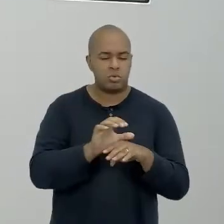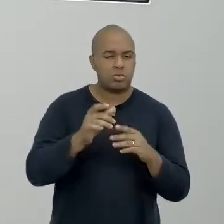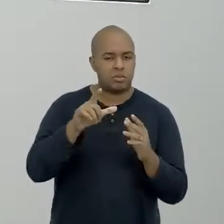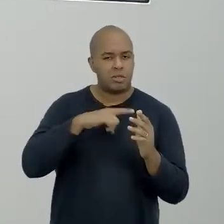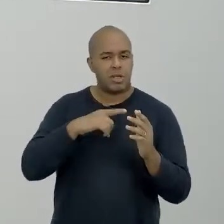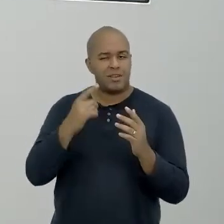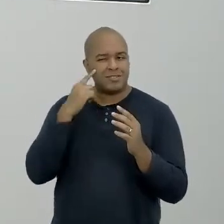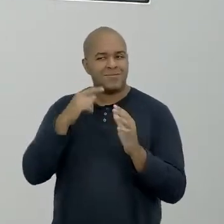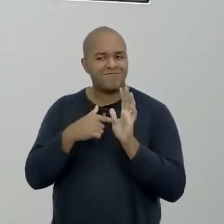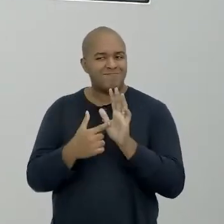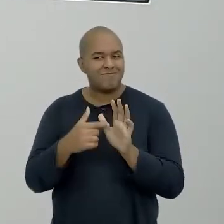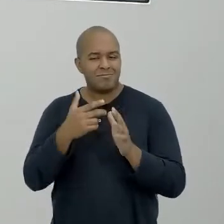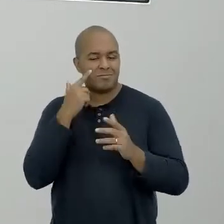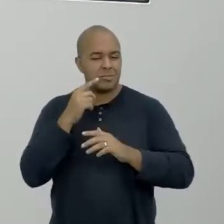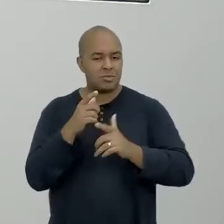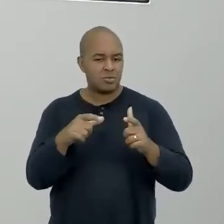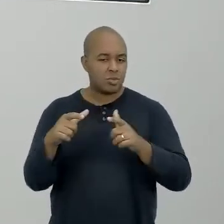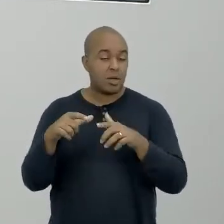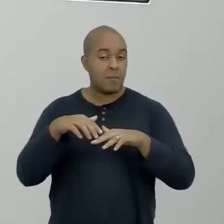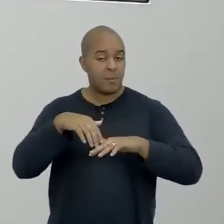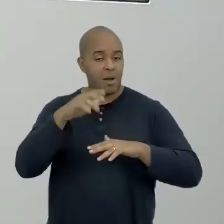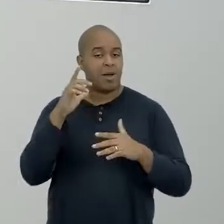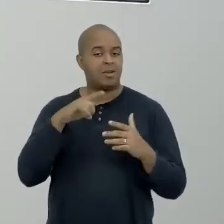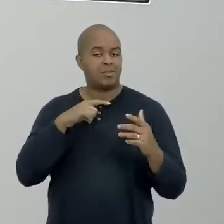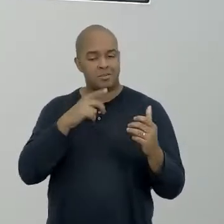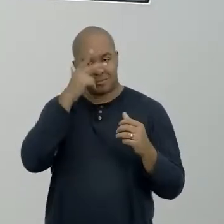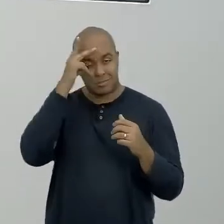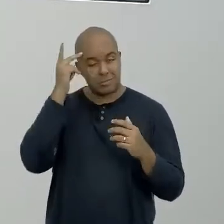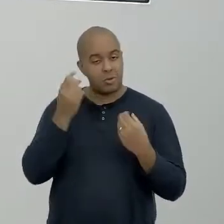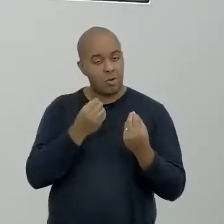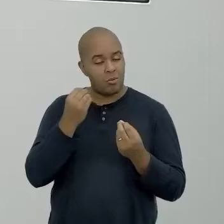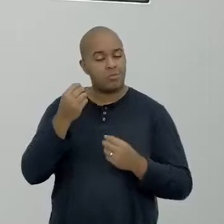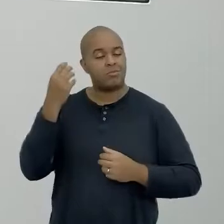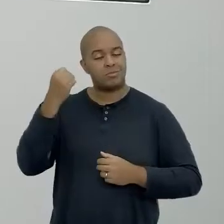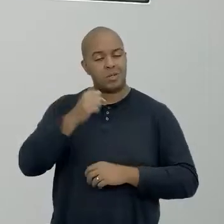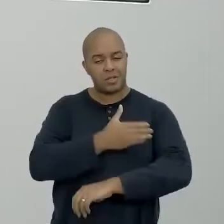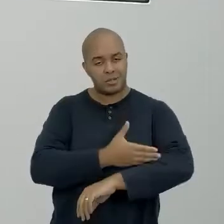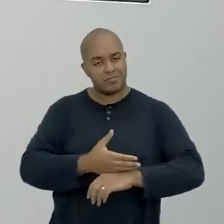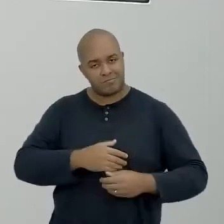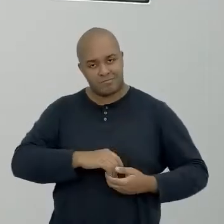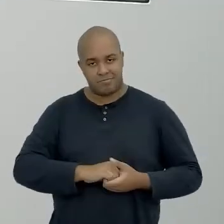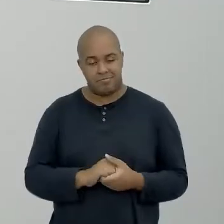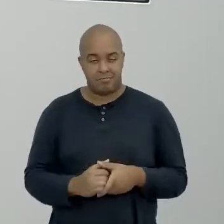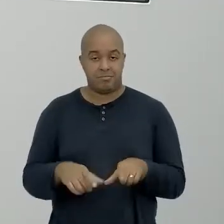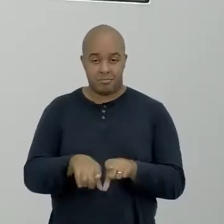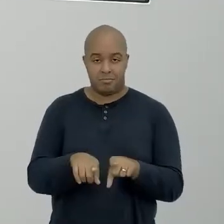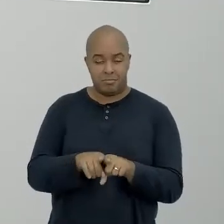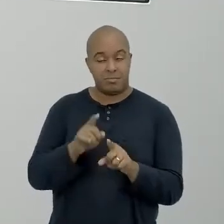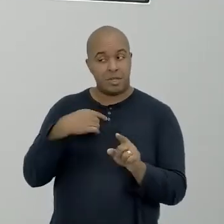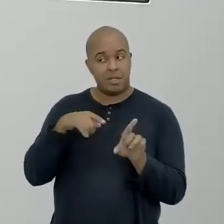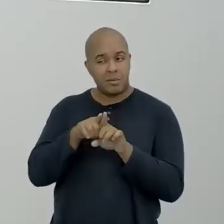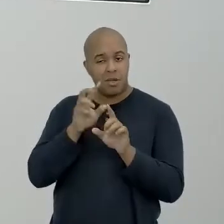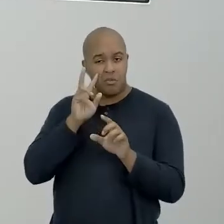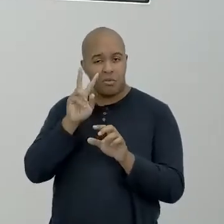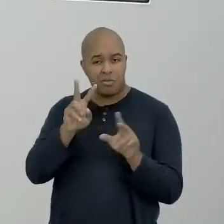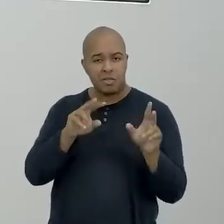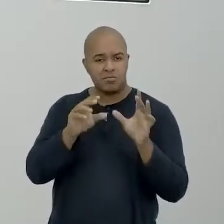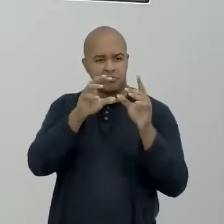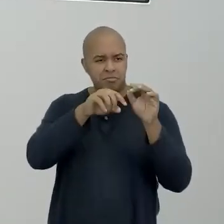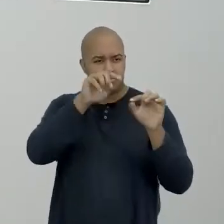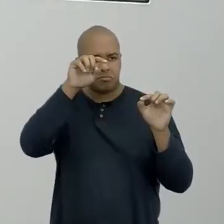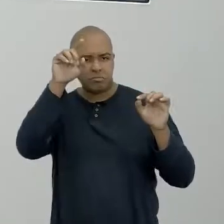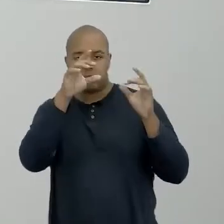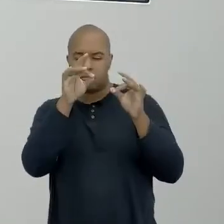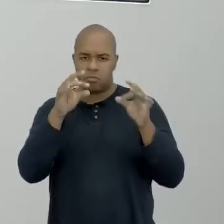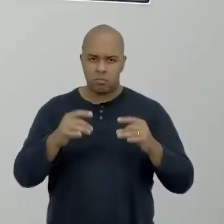uma predominância nesses espaços de pessoas brancas. E eu até fui ver as estatísticas,